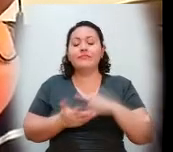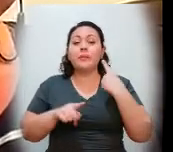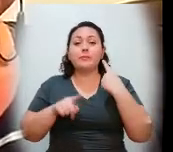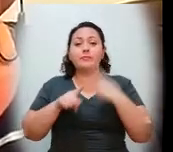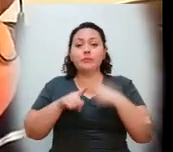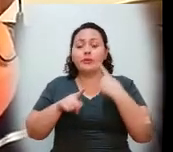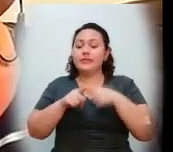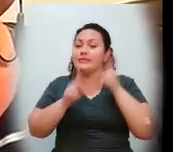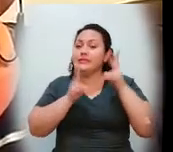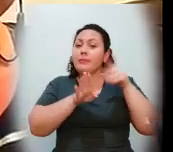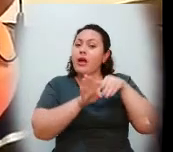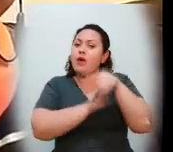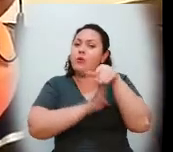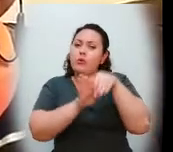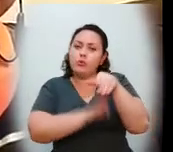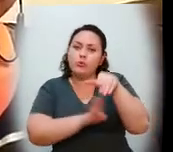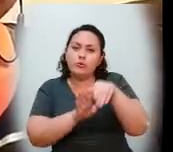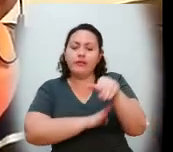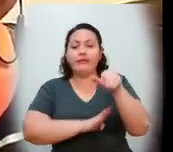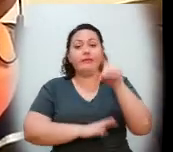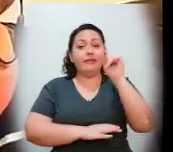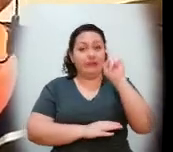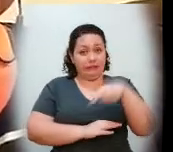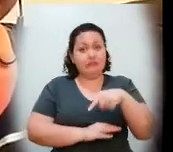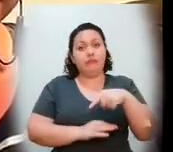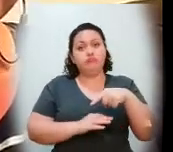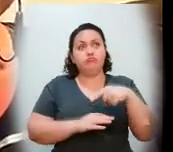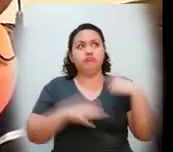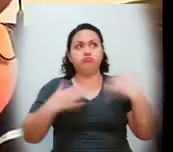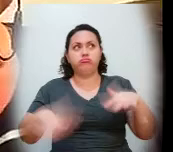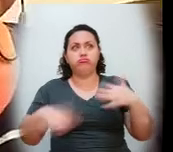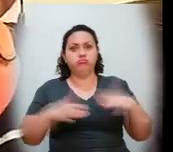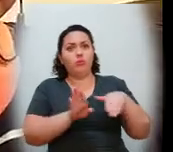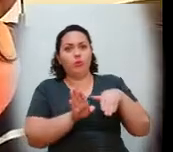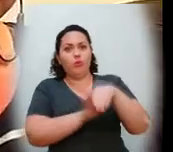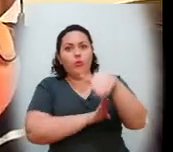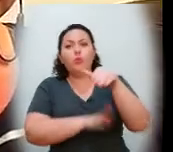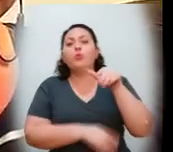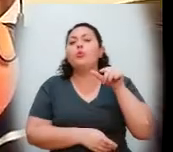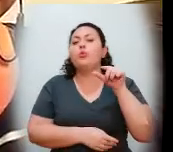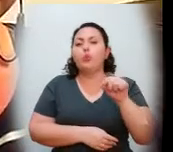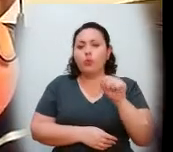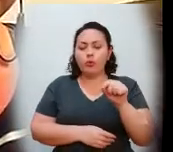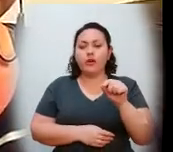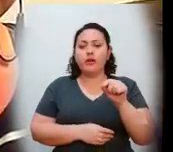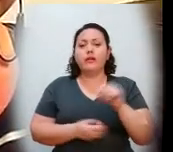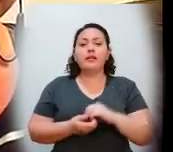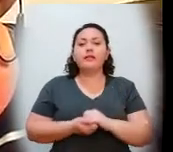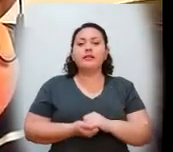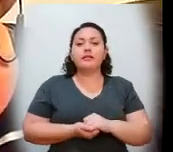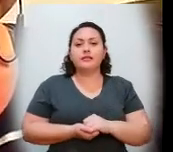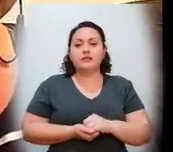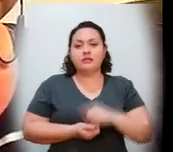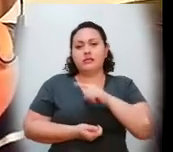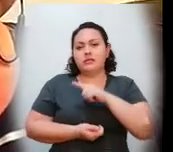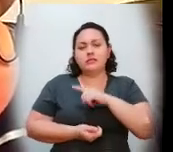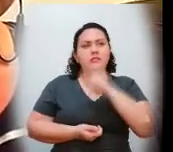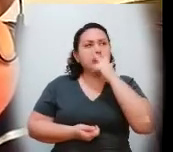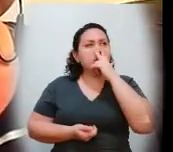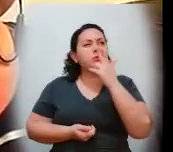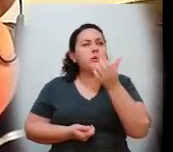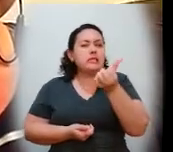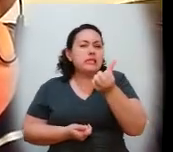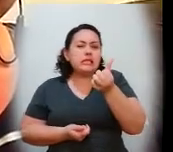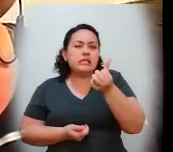Que é uma das recomendações, e essa é uma grande recomendação, que é entre